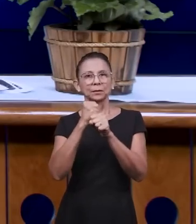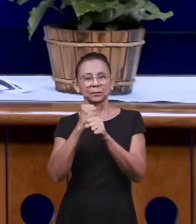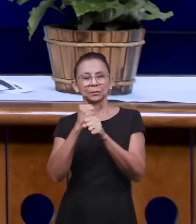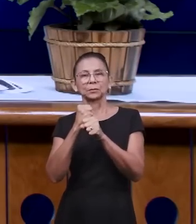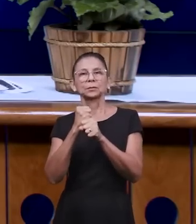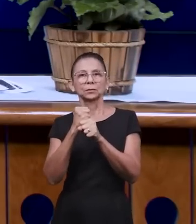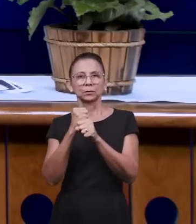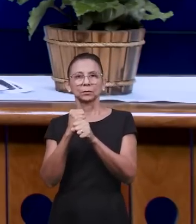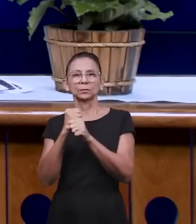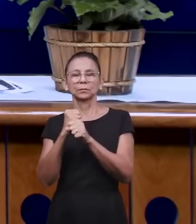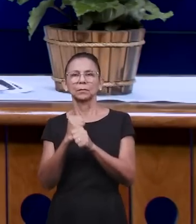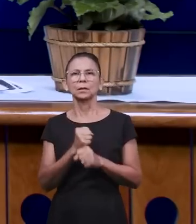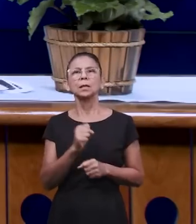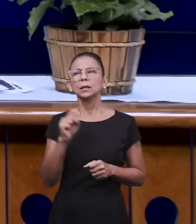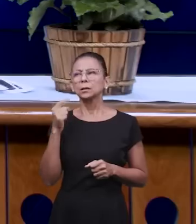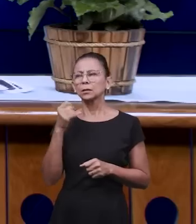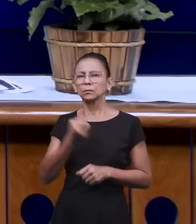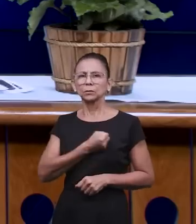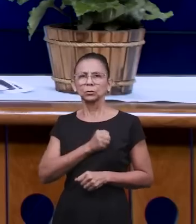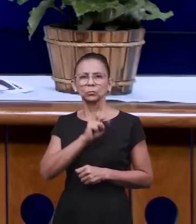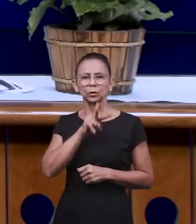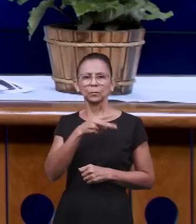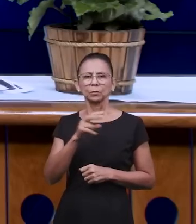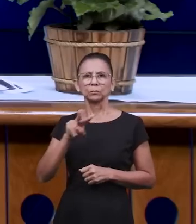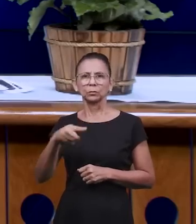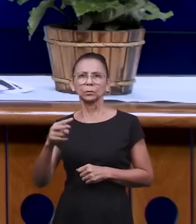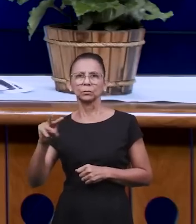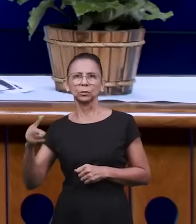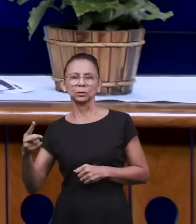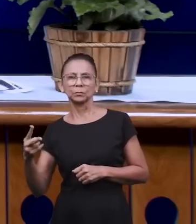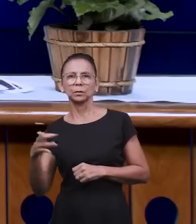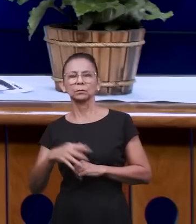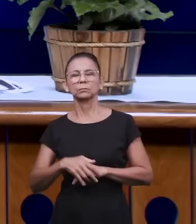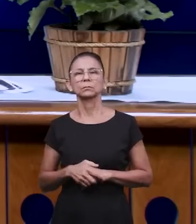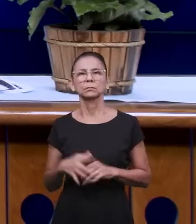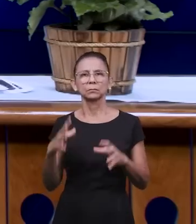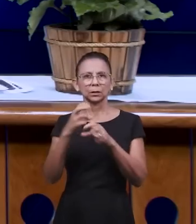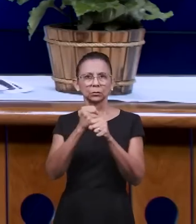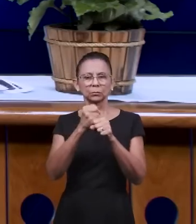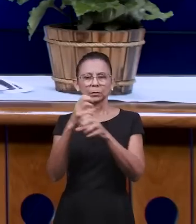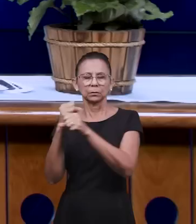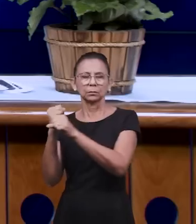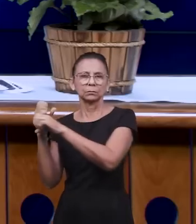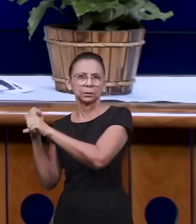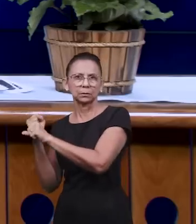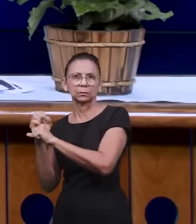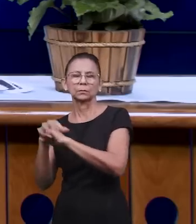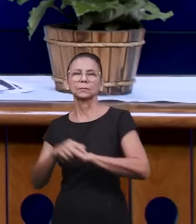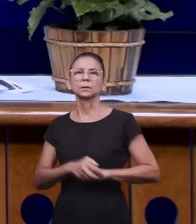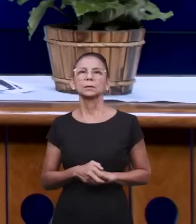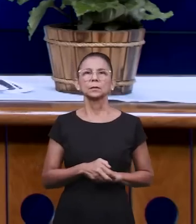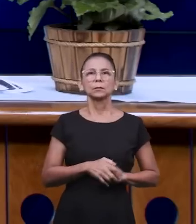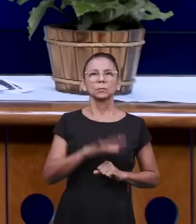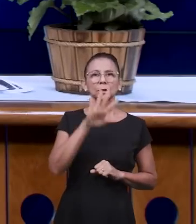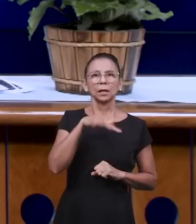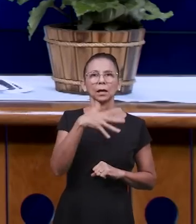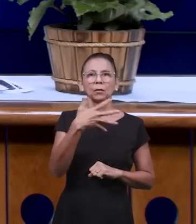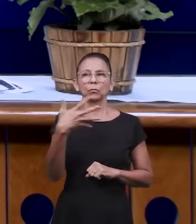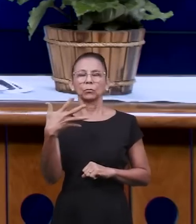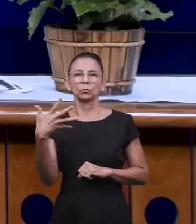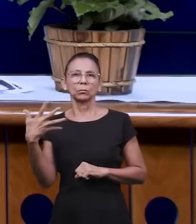aliança, todos os povos da terra passaram a ser irmãos em Cristo, a saber, aqueles que se converteriam, inclusive alguns de